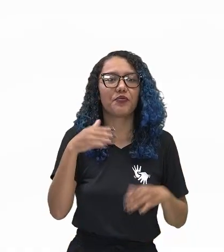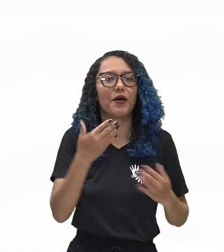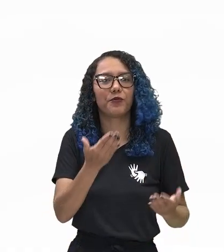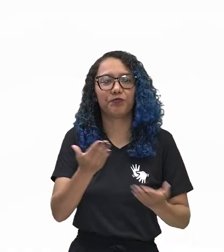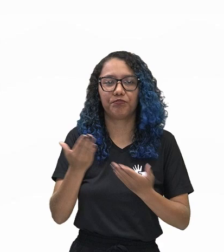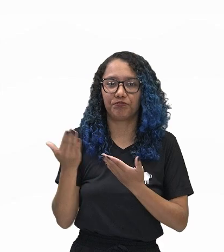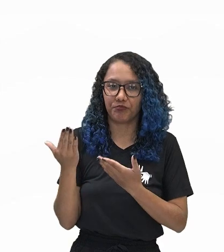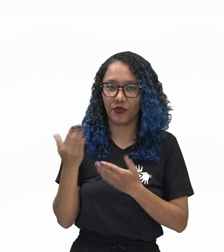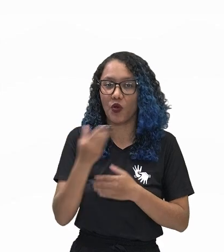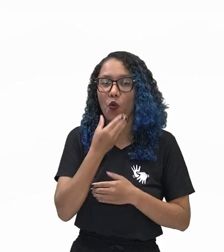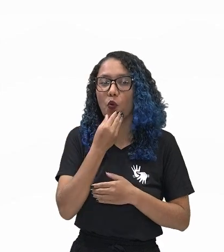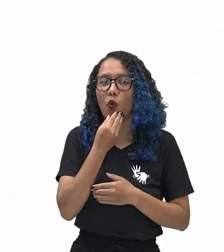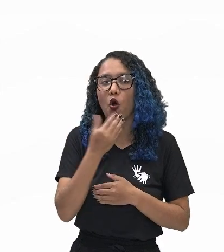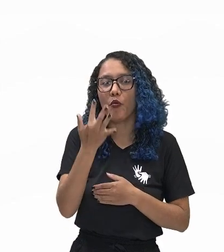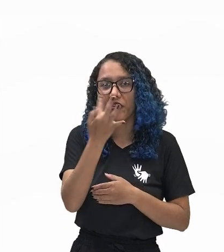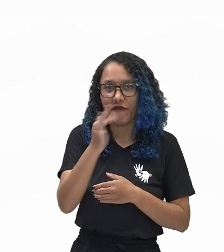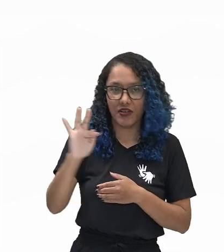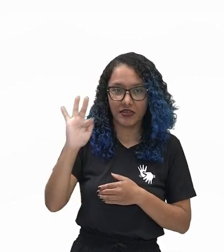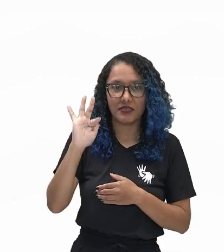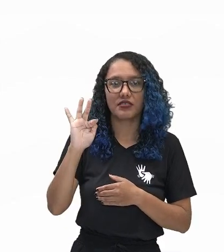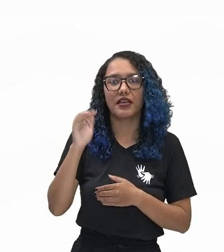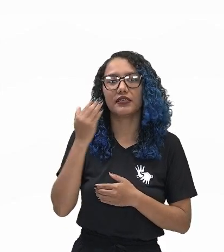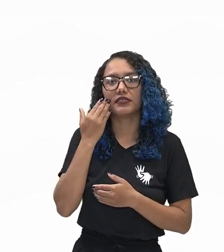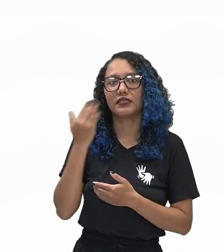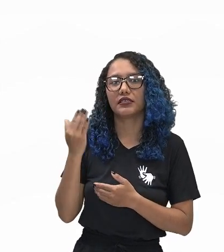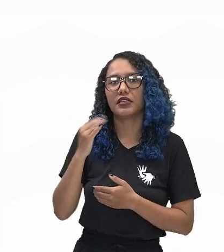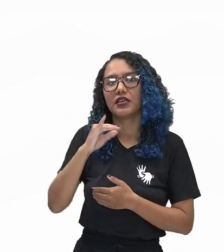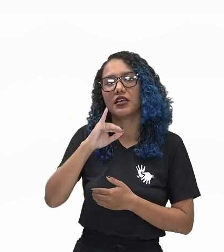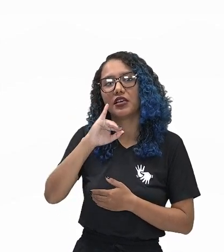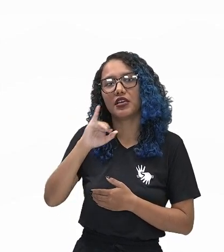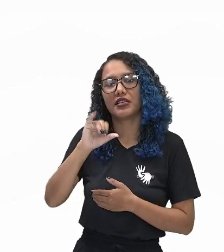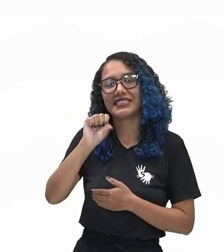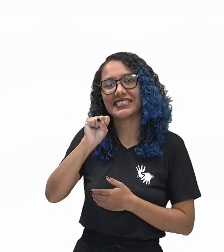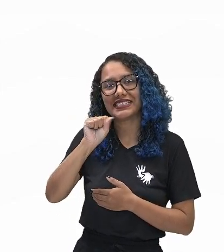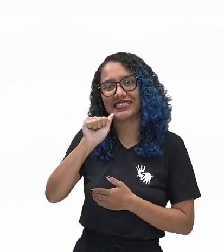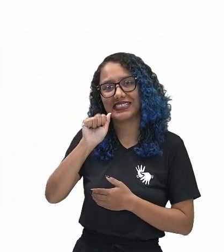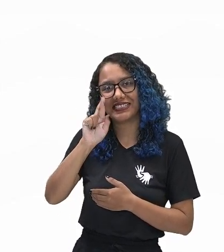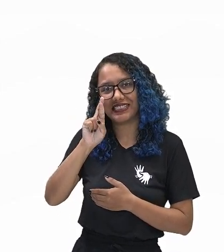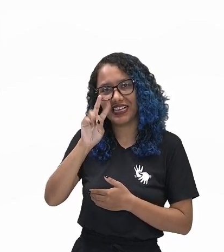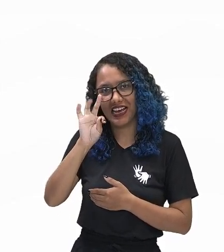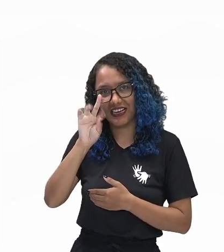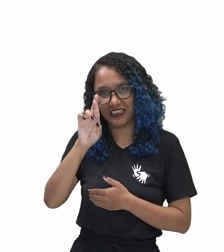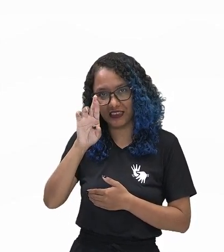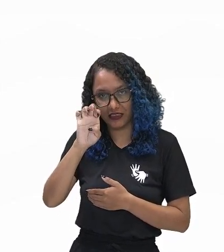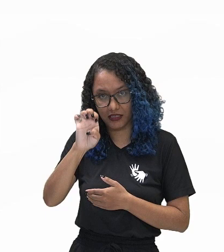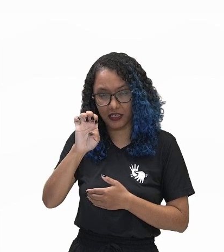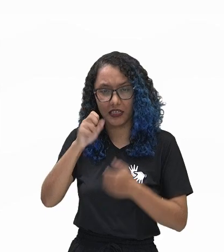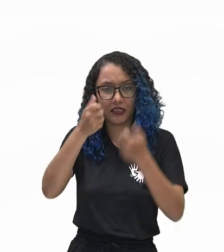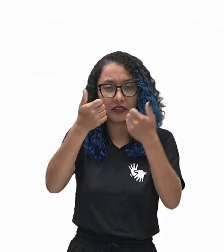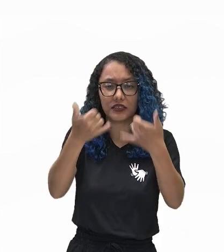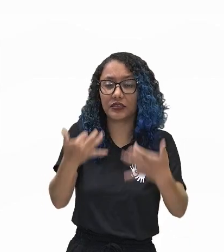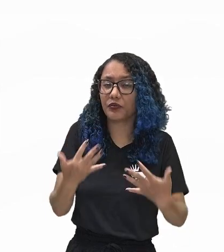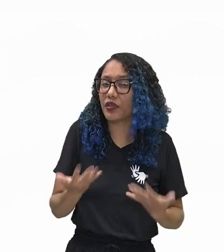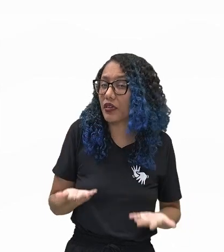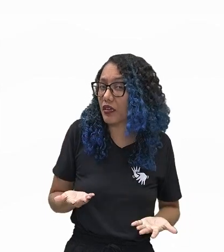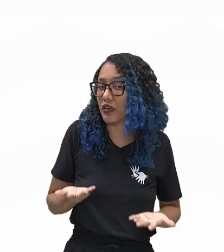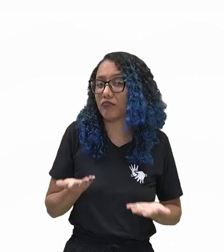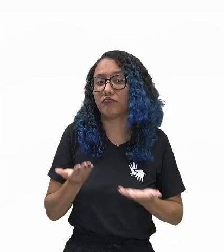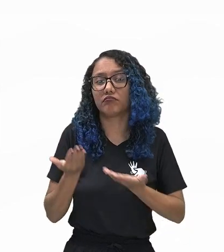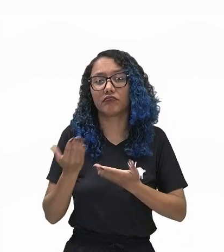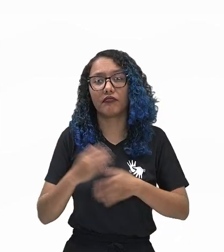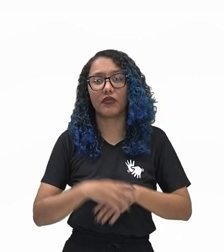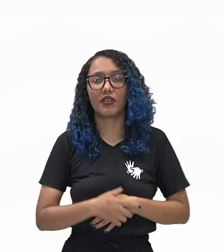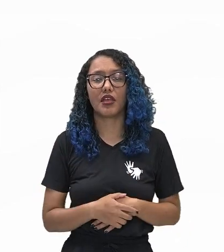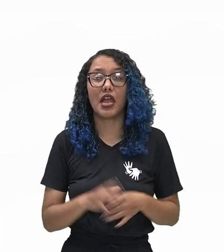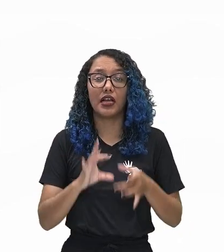francês Jean-Paul Sartre, tá? O que o Jean-Paul Sartre destaca? Ele destaca a